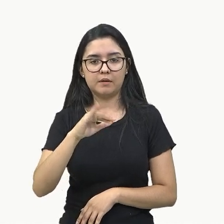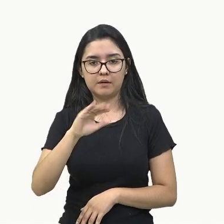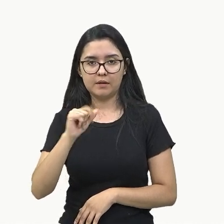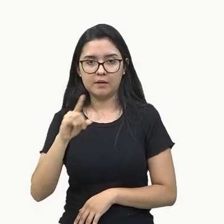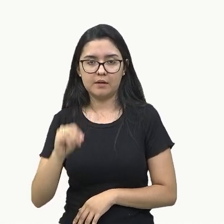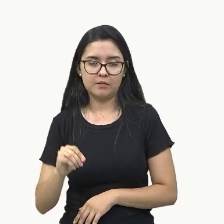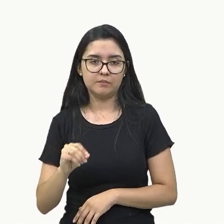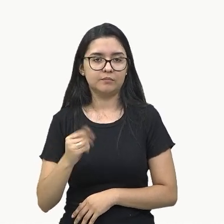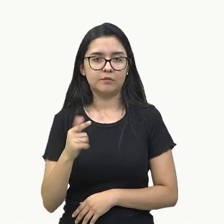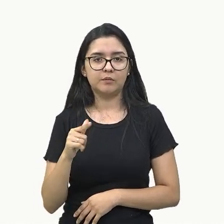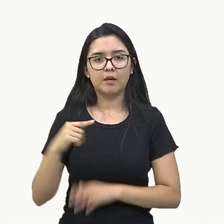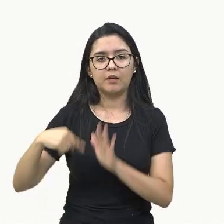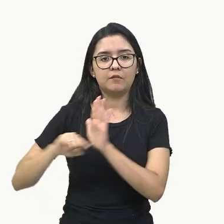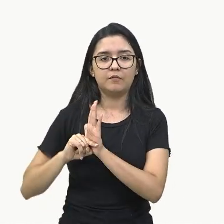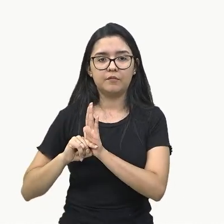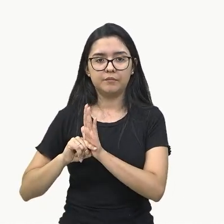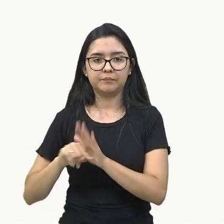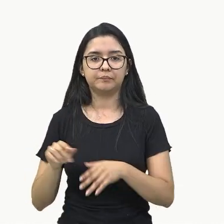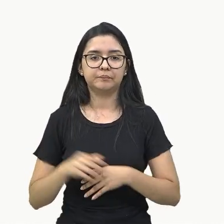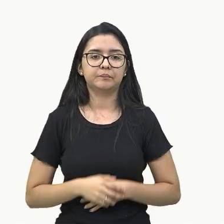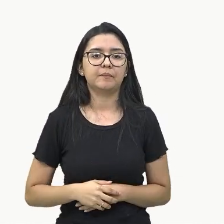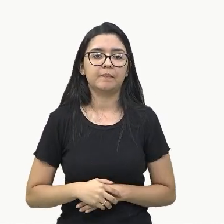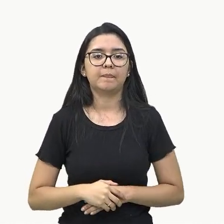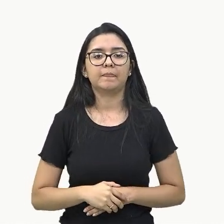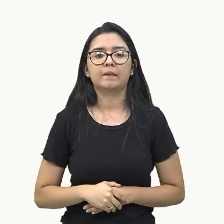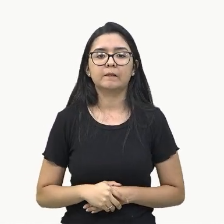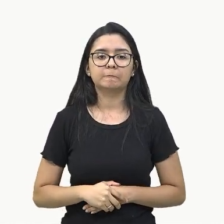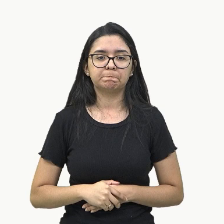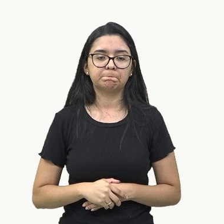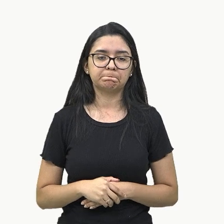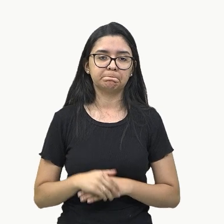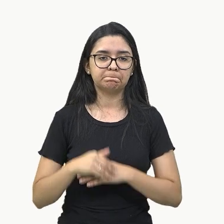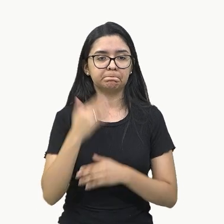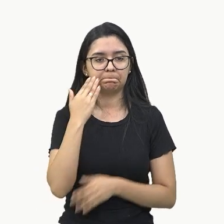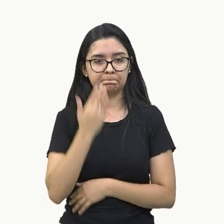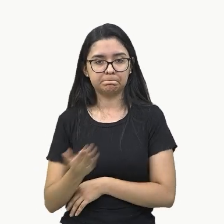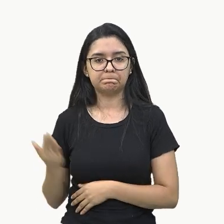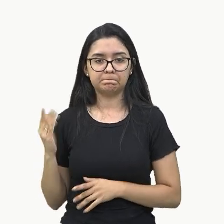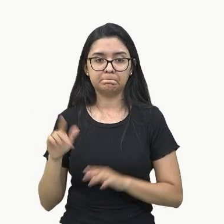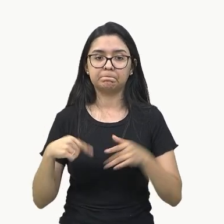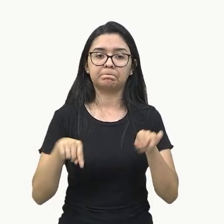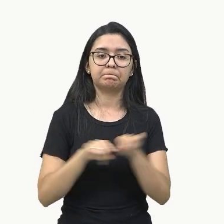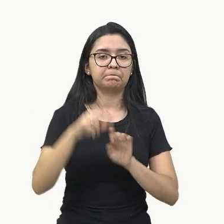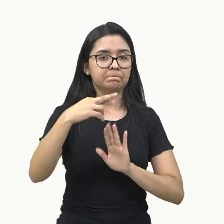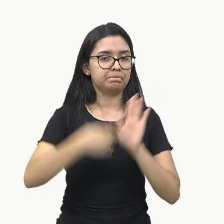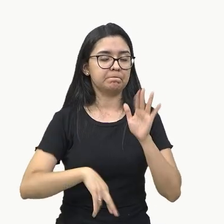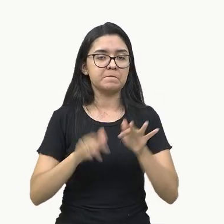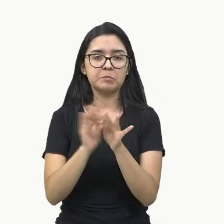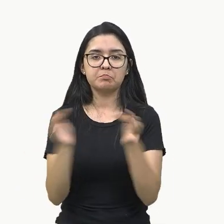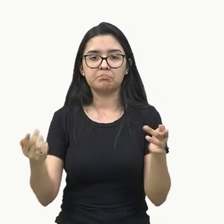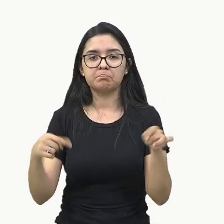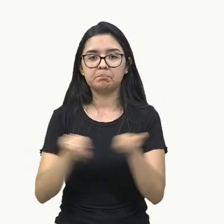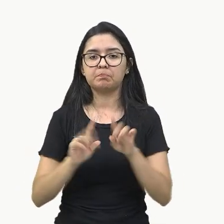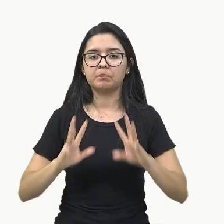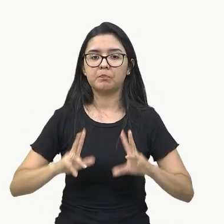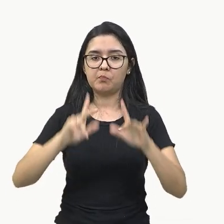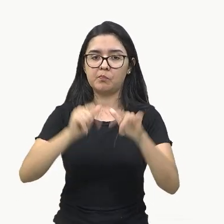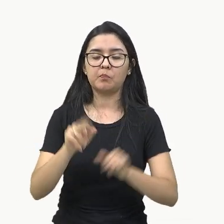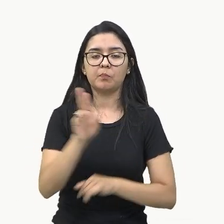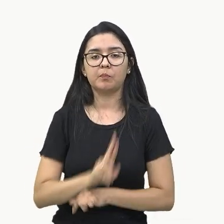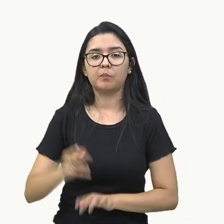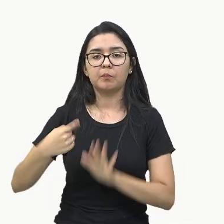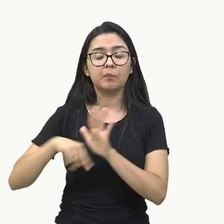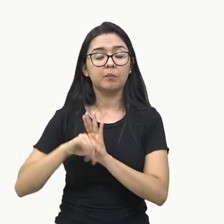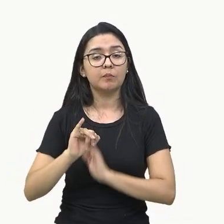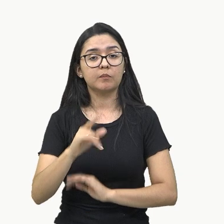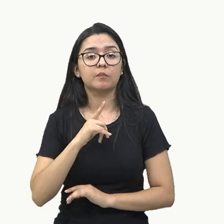também. E além a quem, recém e sem, a regra é muito simples. Todos usam hífen. Então